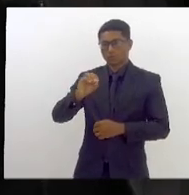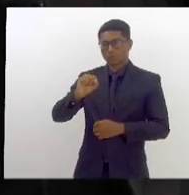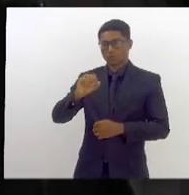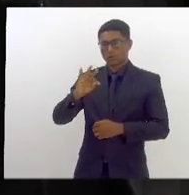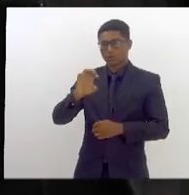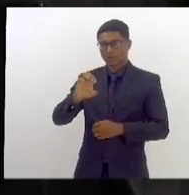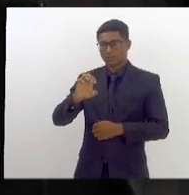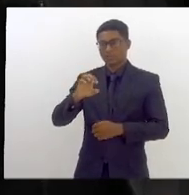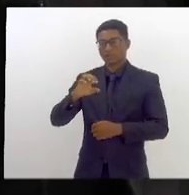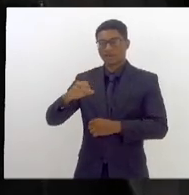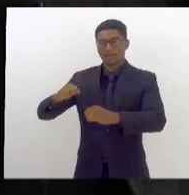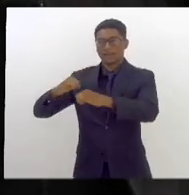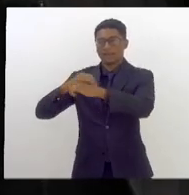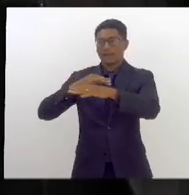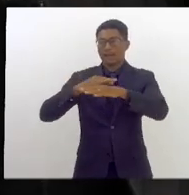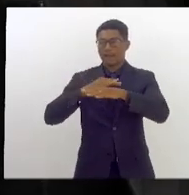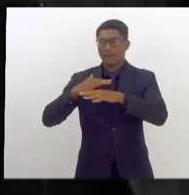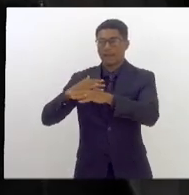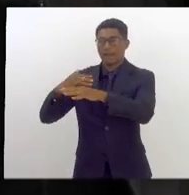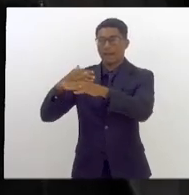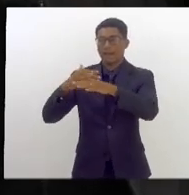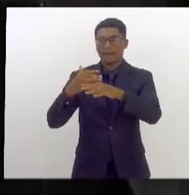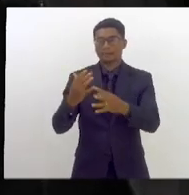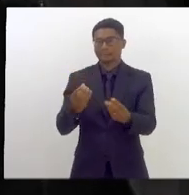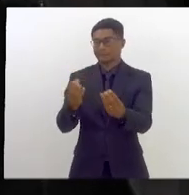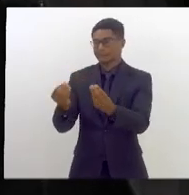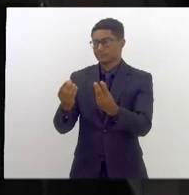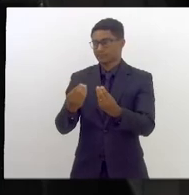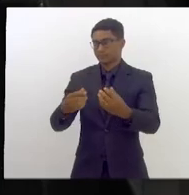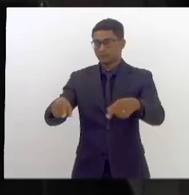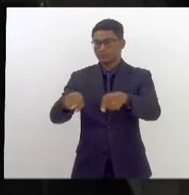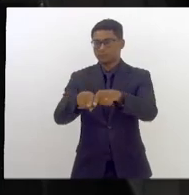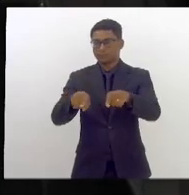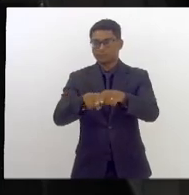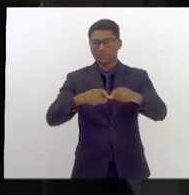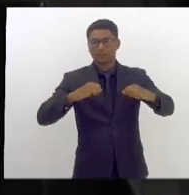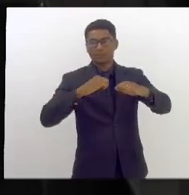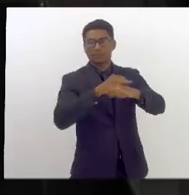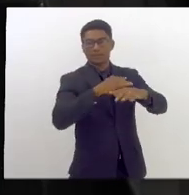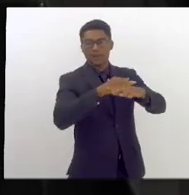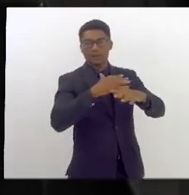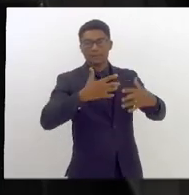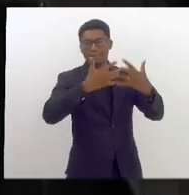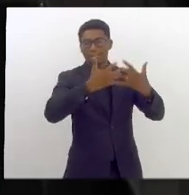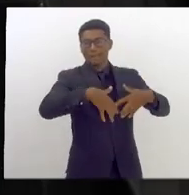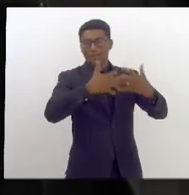muitos municípios e depois no Município de Petrópolis